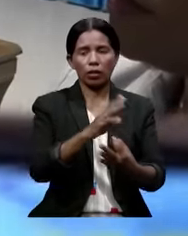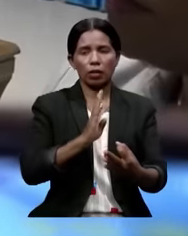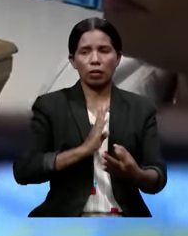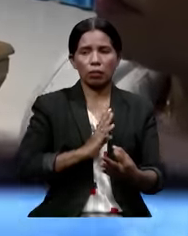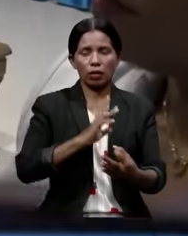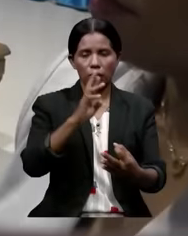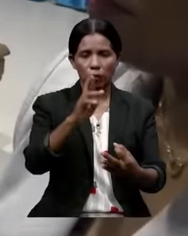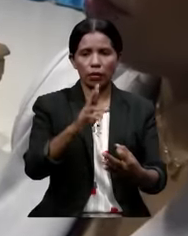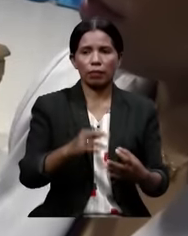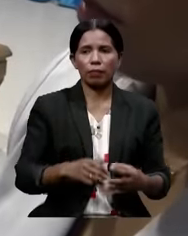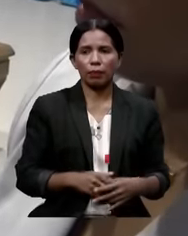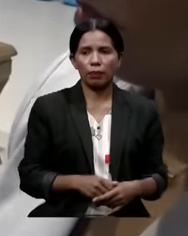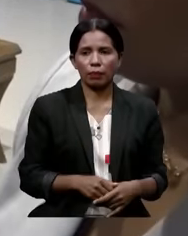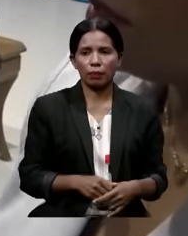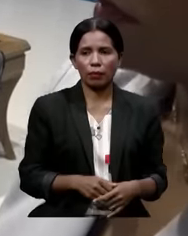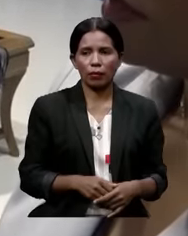canavá, né,